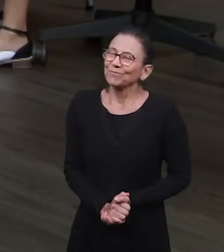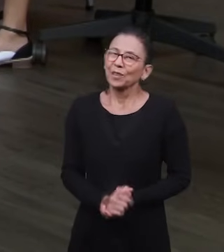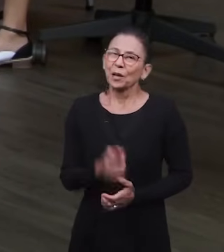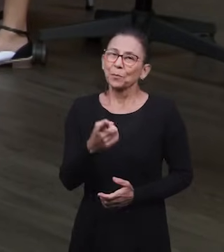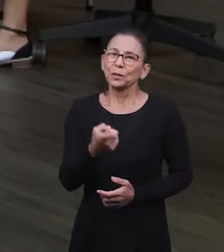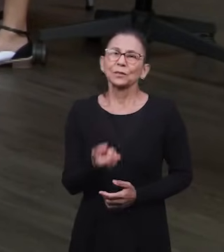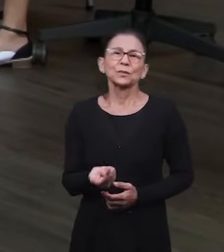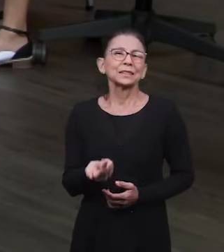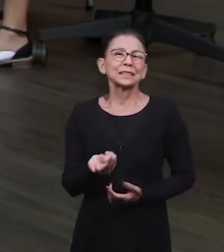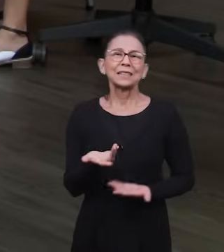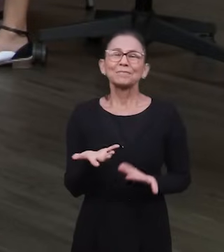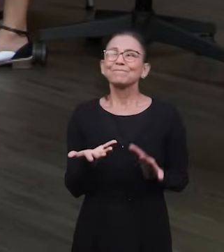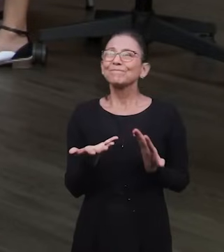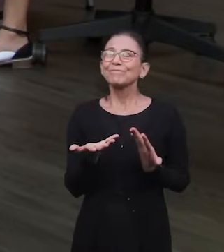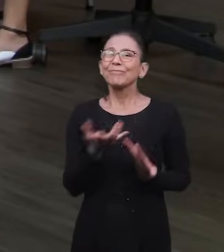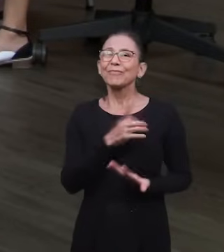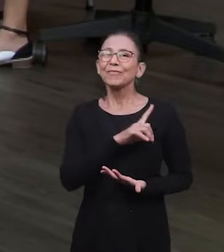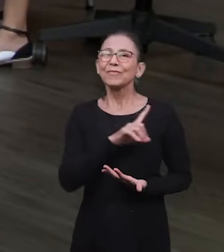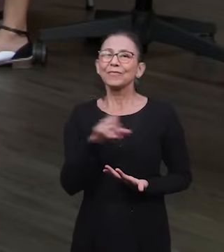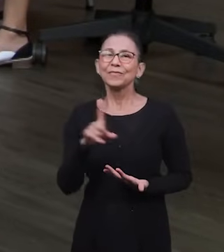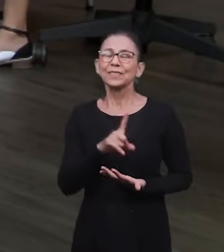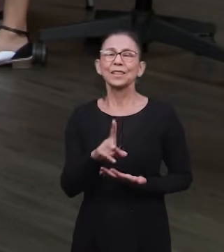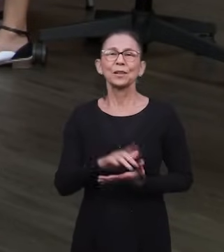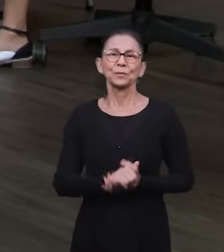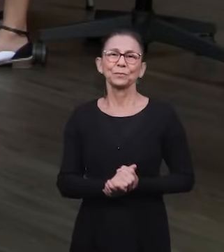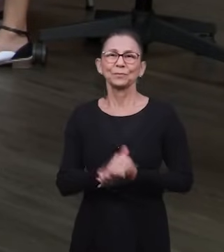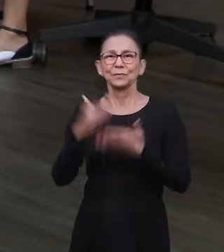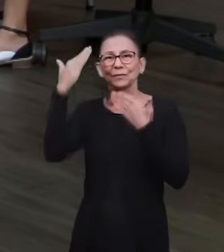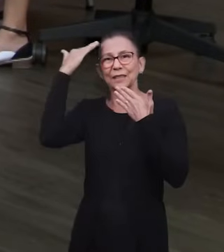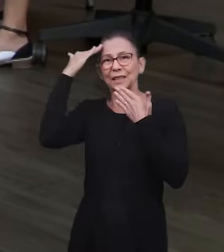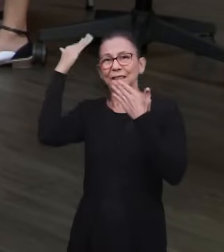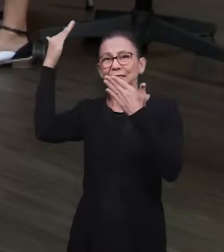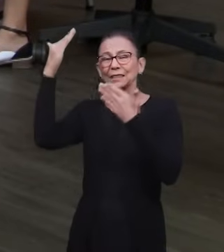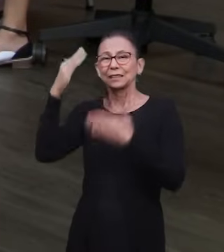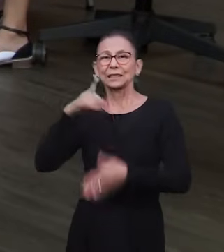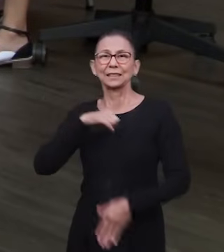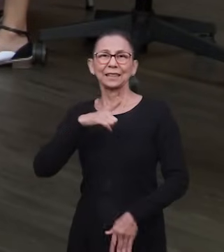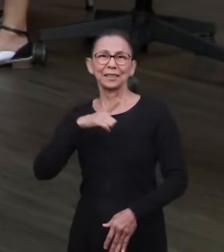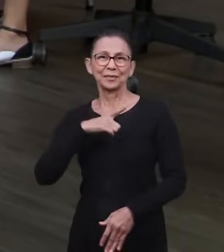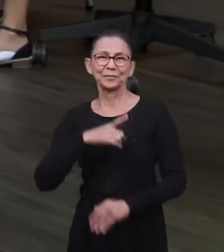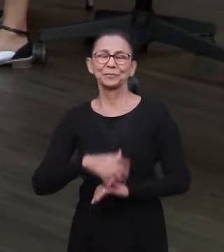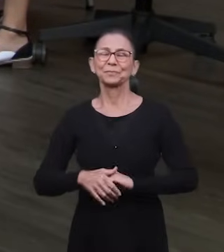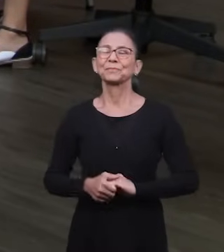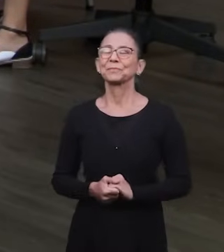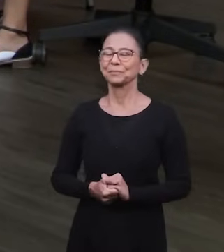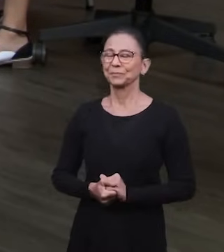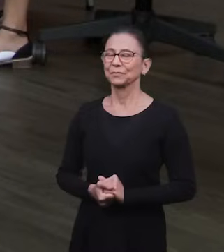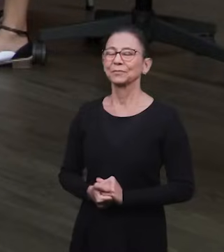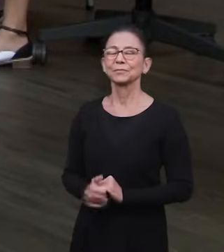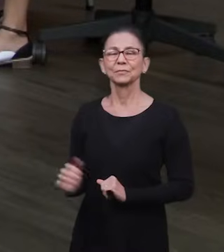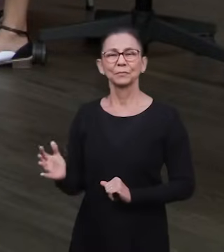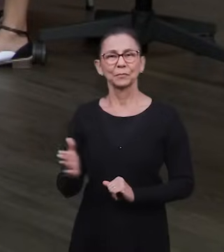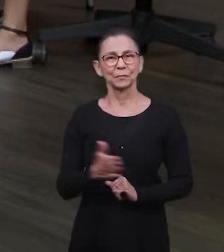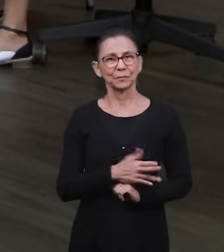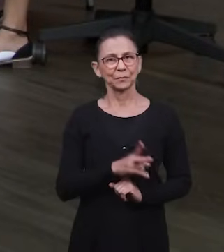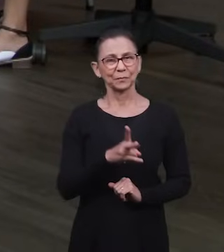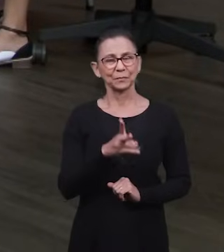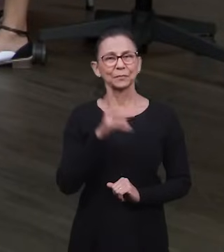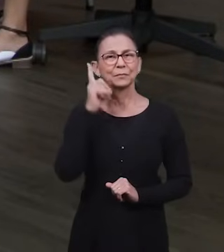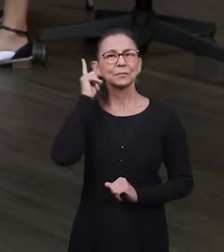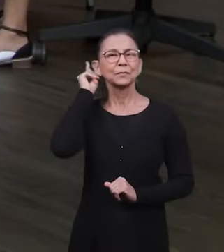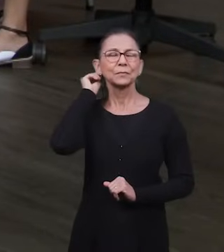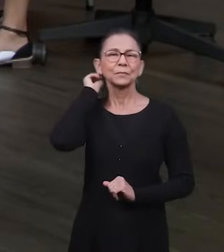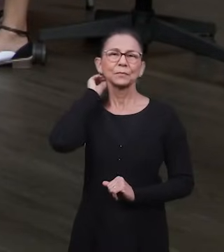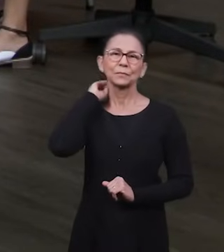de profunda ingratidão. Ingratidão. Respondido? Respondido. Muito bem, vamos lá. Vamos